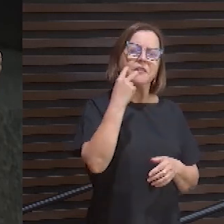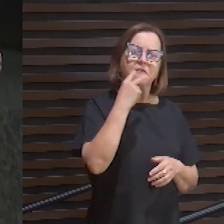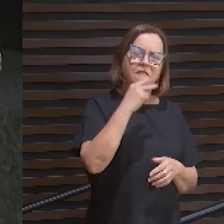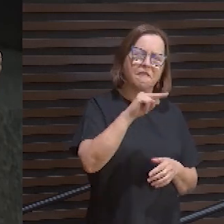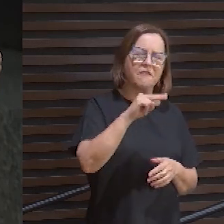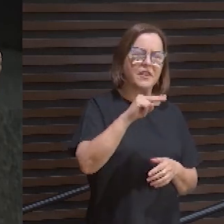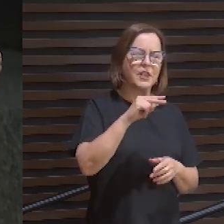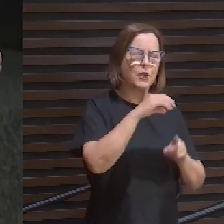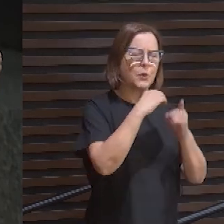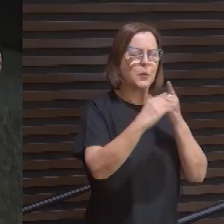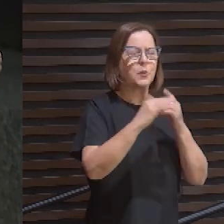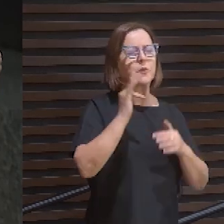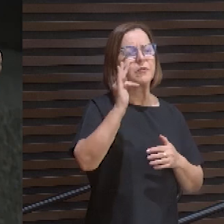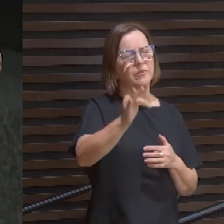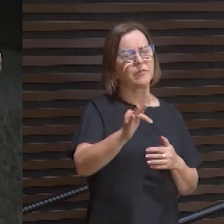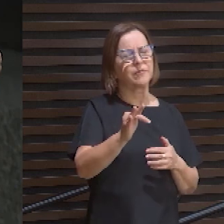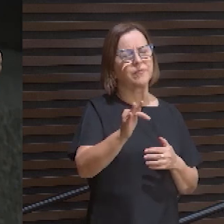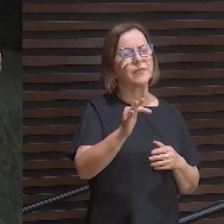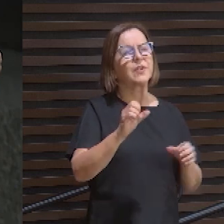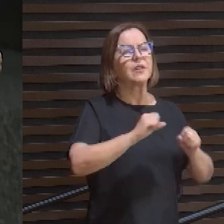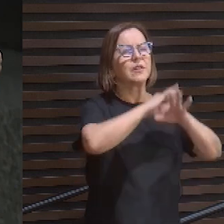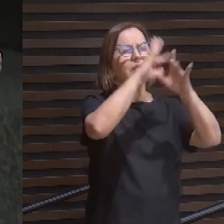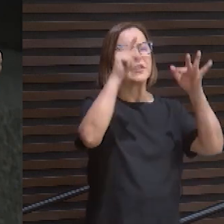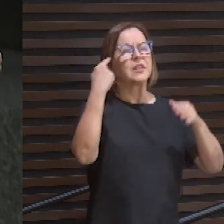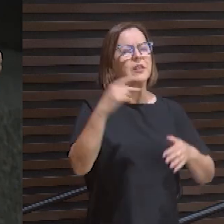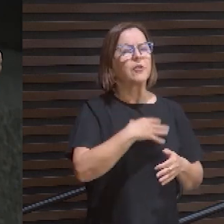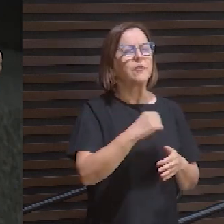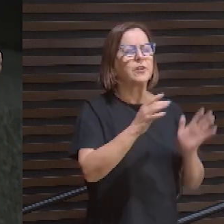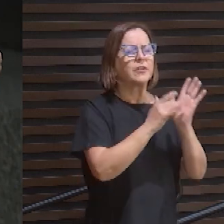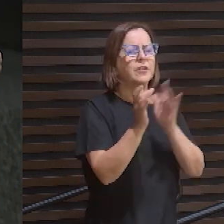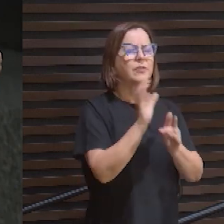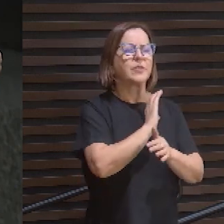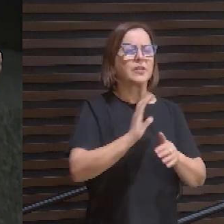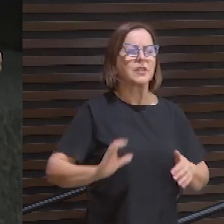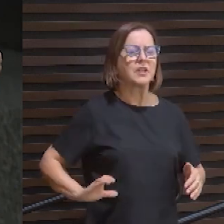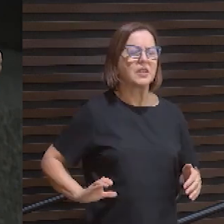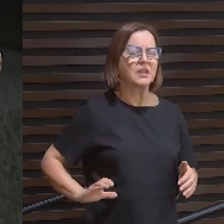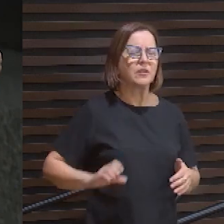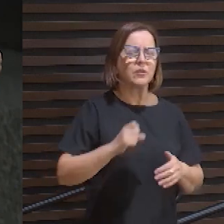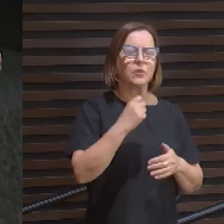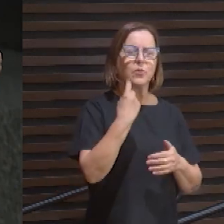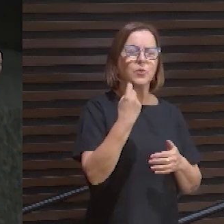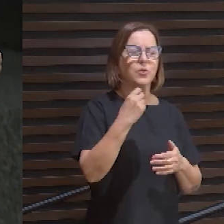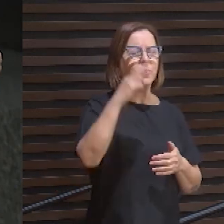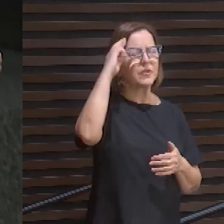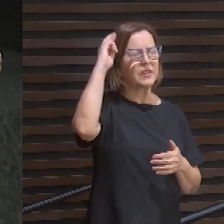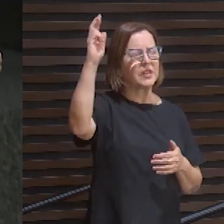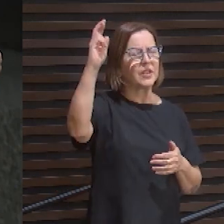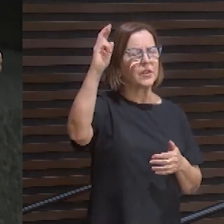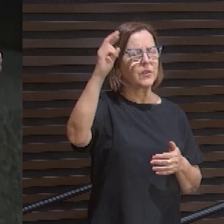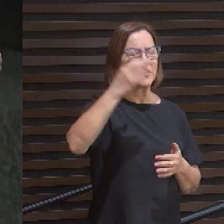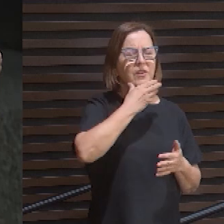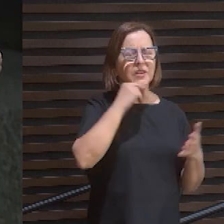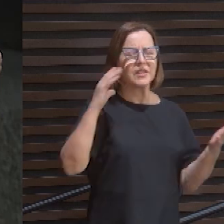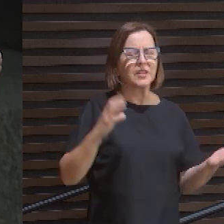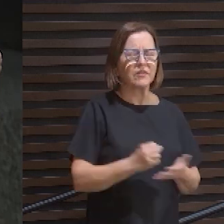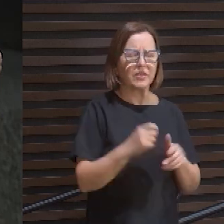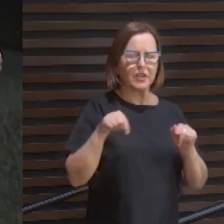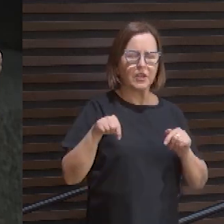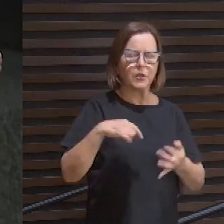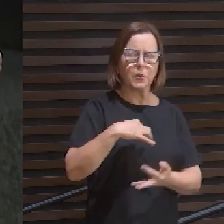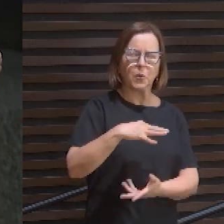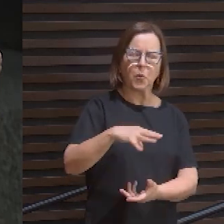Glorifica o teu Filho Jesus Cristo, o único Senhor e Salvador neste mundo caído.